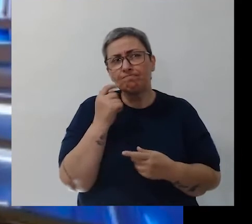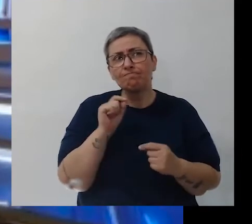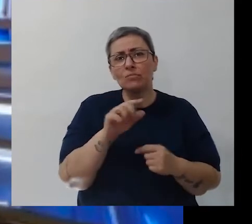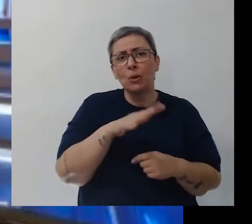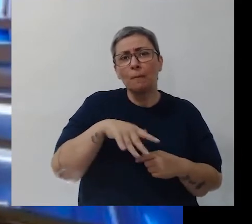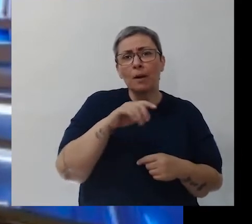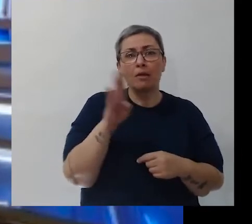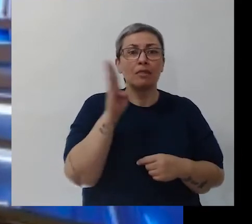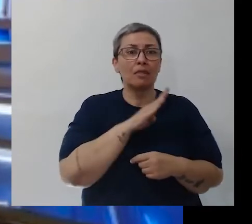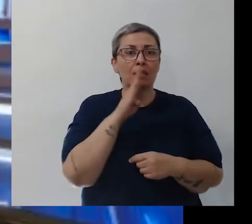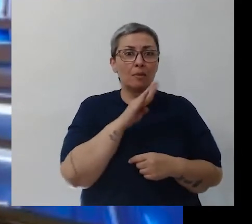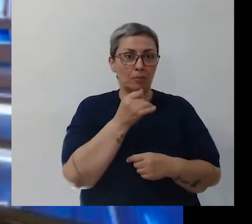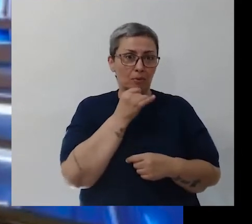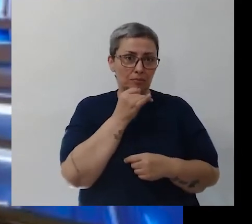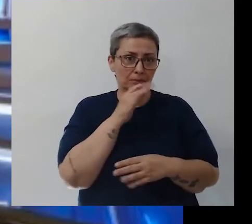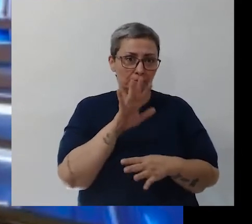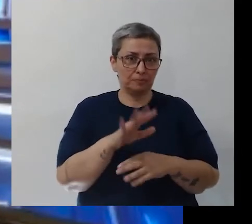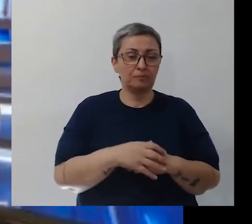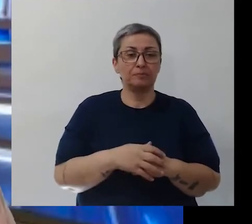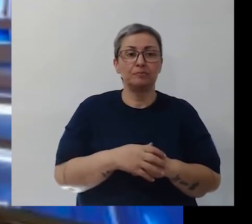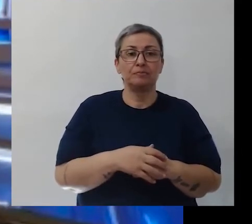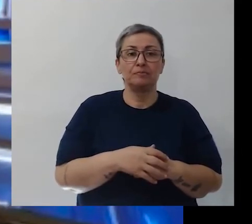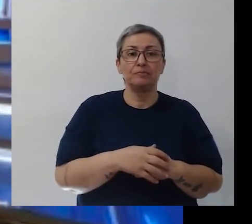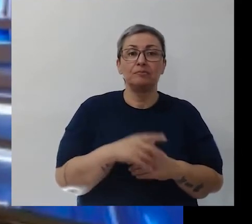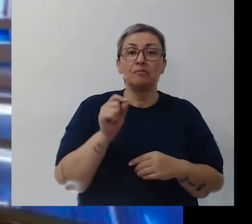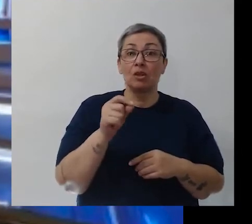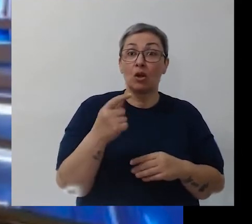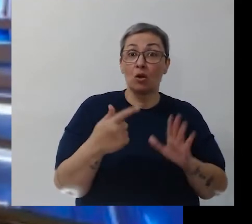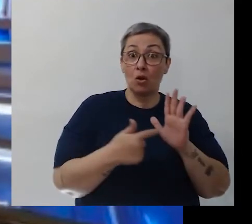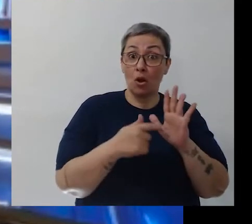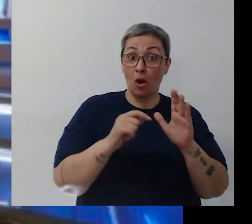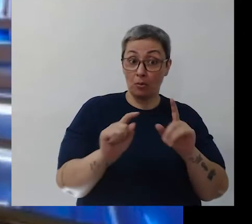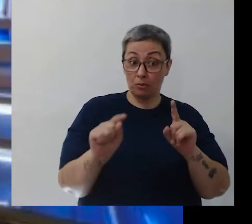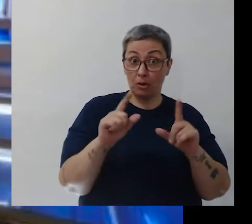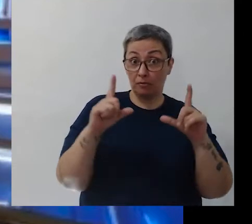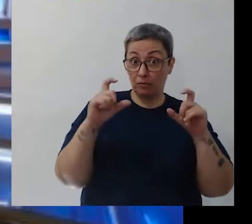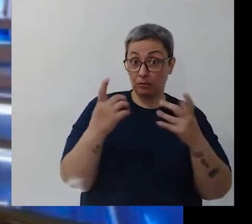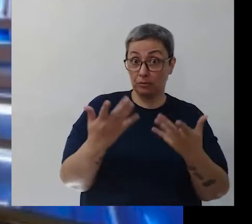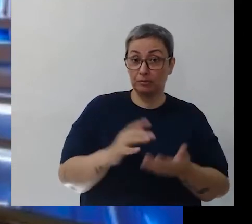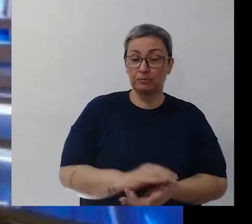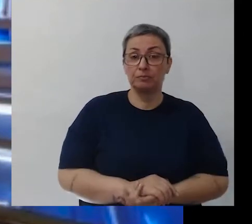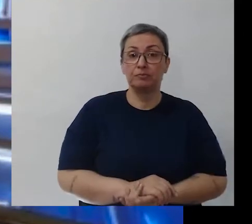Bairro dos Pimentas, por exemplo, né? Tá aí, a imagem do bairro dos Pimentas.